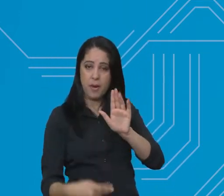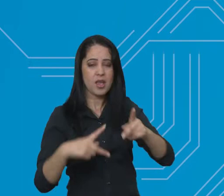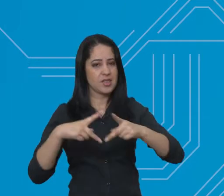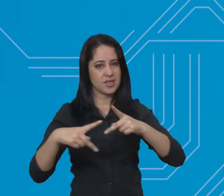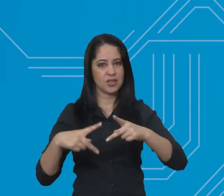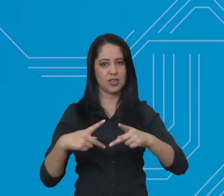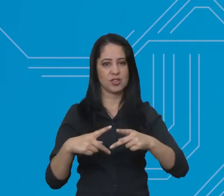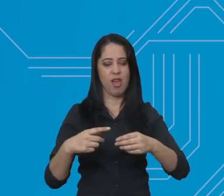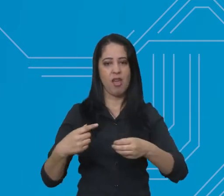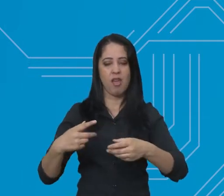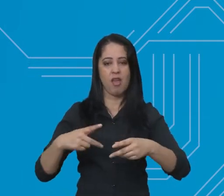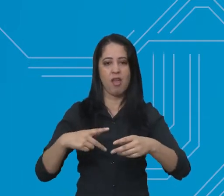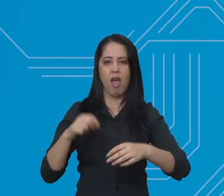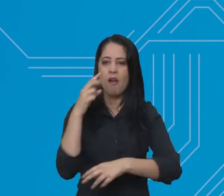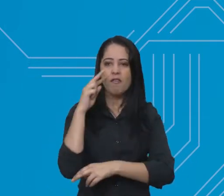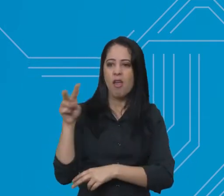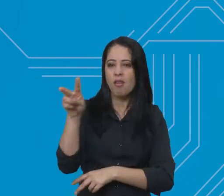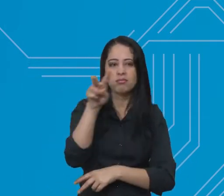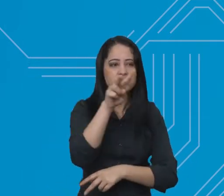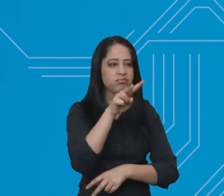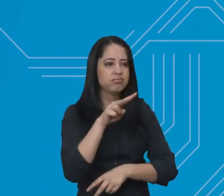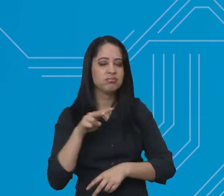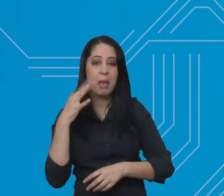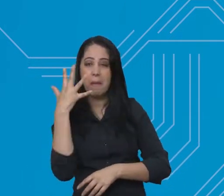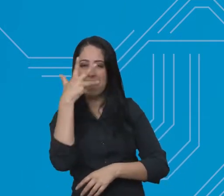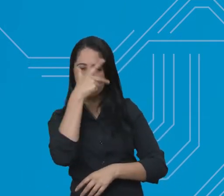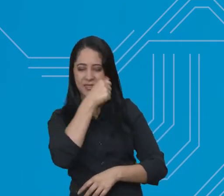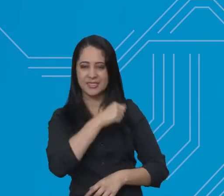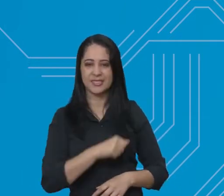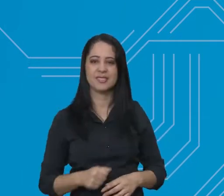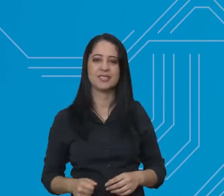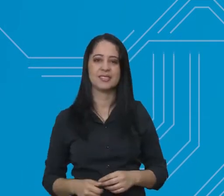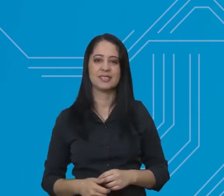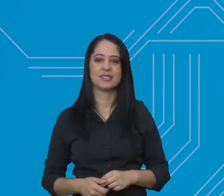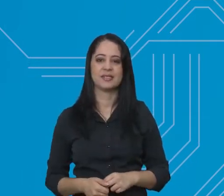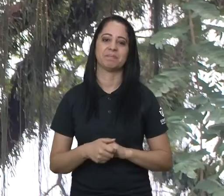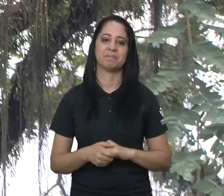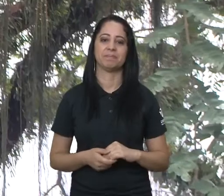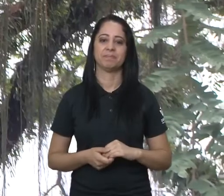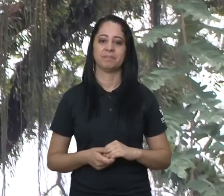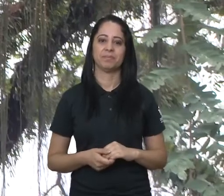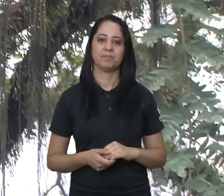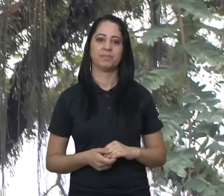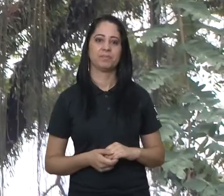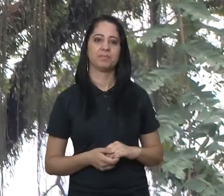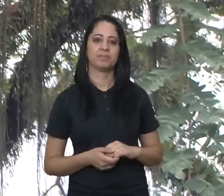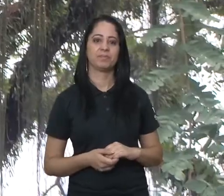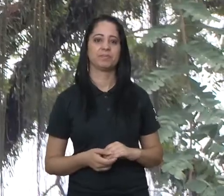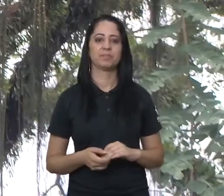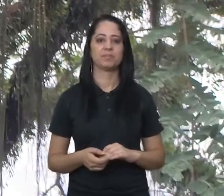que deixam a nossa cidade mais bonita, além de preservar um pouco da nossa história.